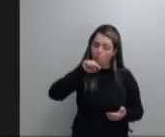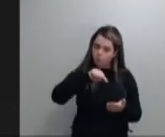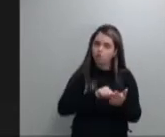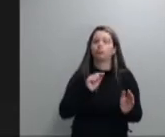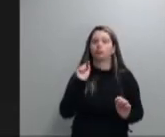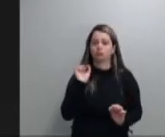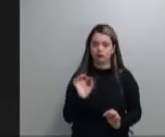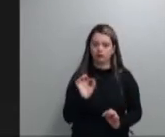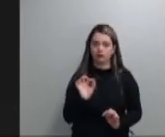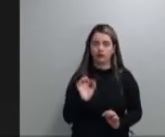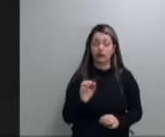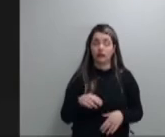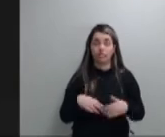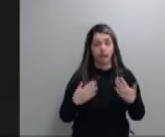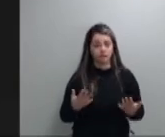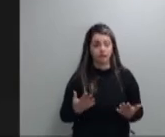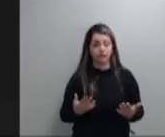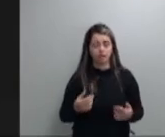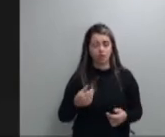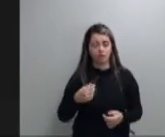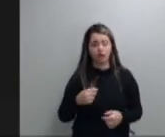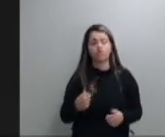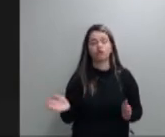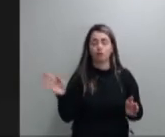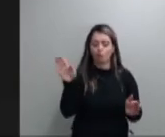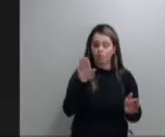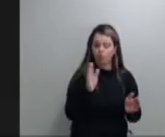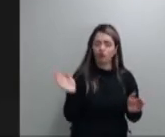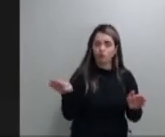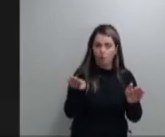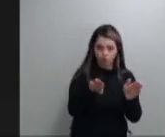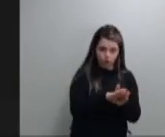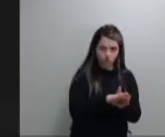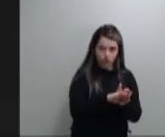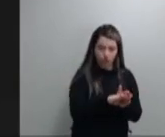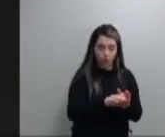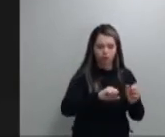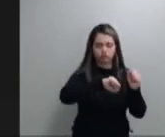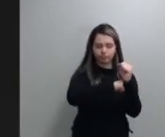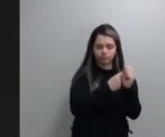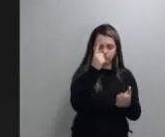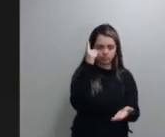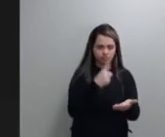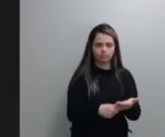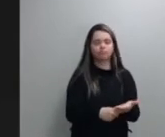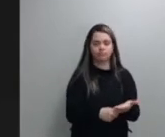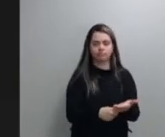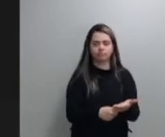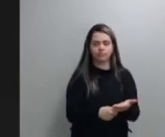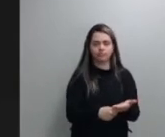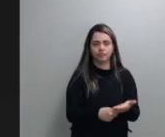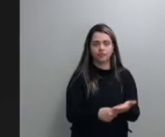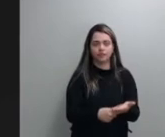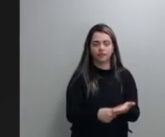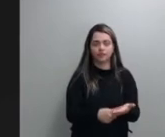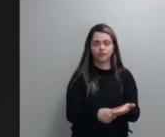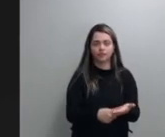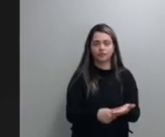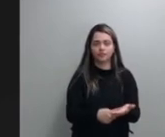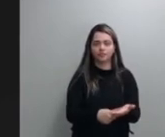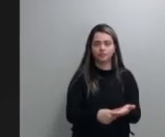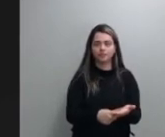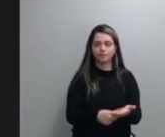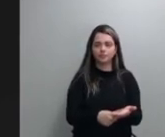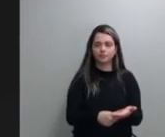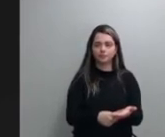veiculada pela mandada de segurança no Tribunal de Justiça do Piauí contra esse segundo ato da comissão que fixou esse critério,